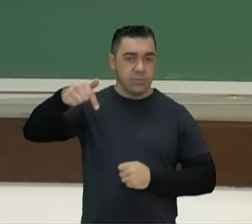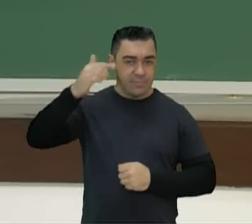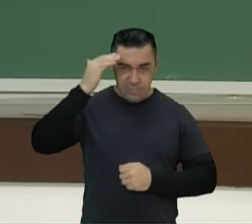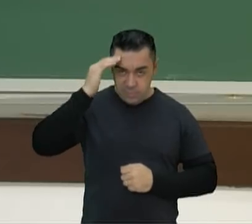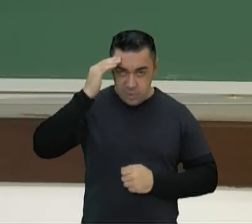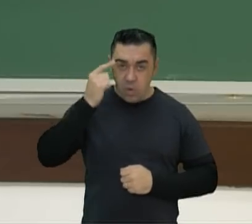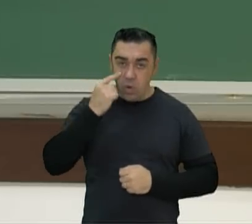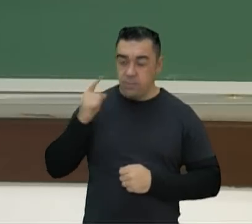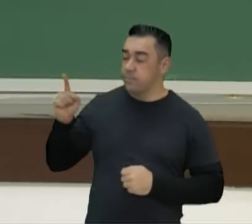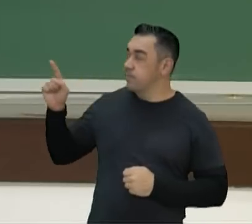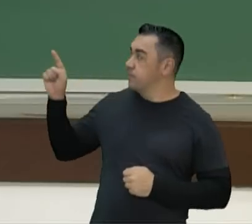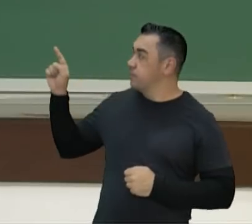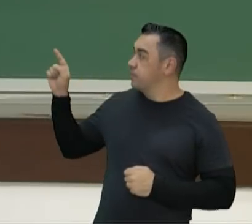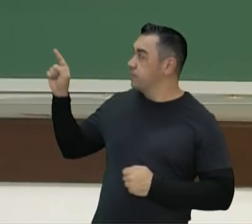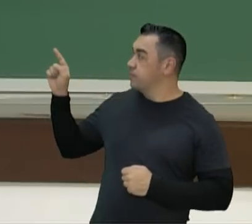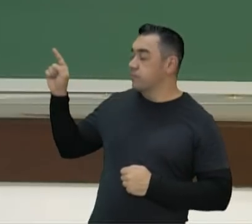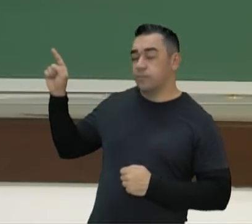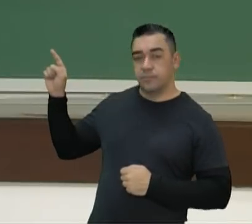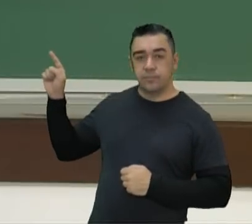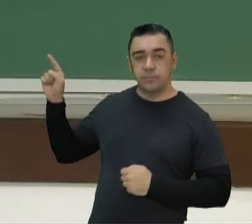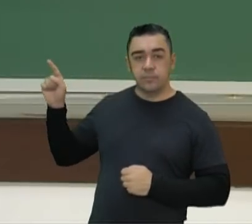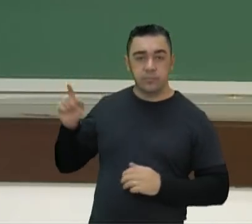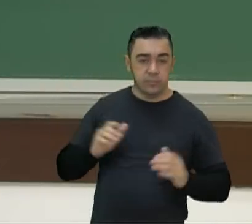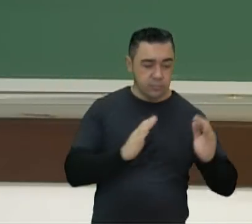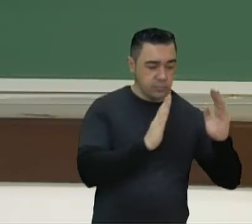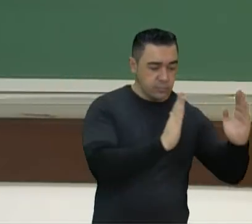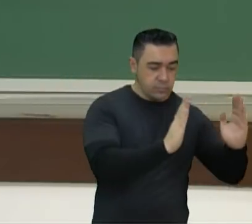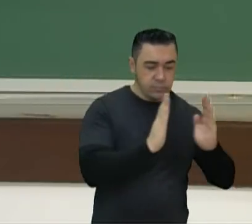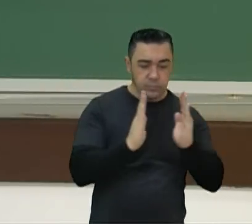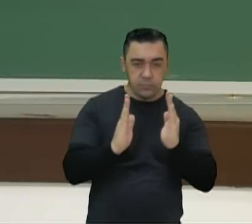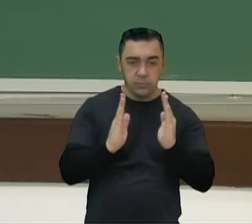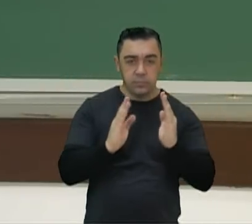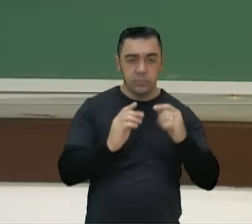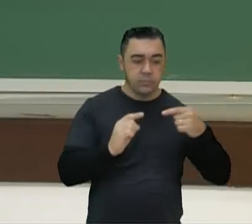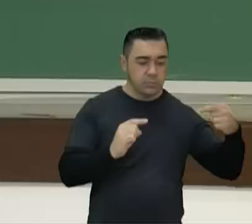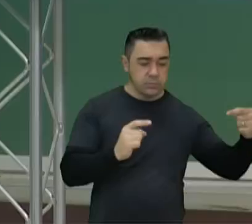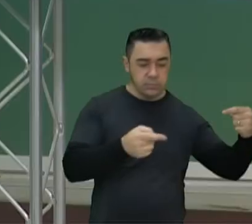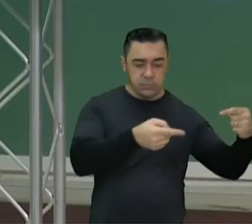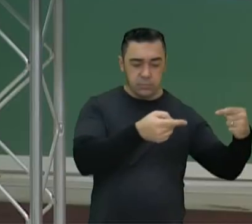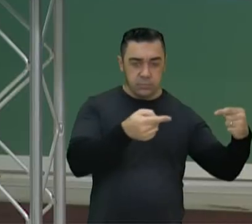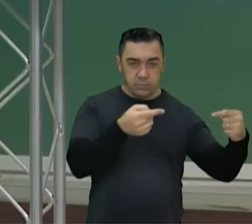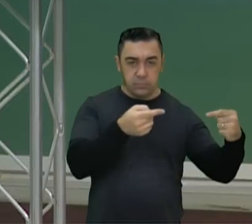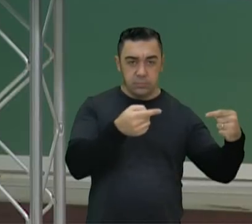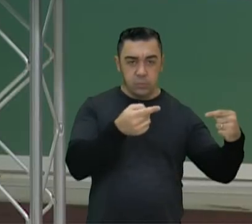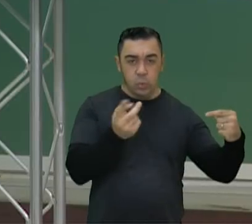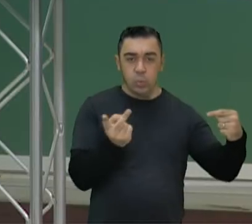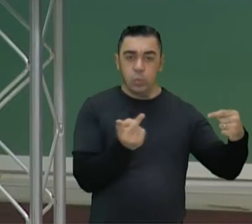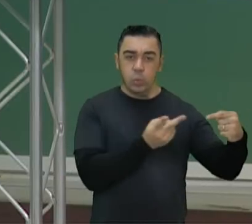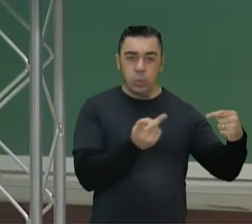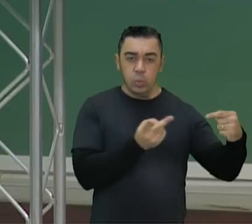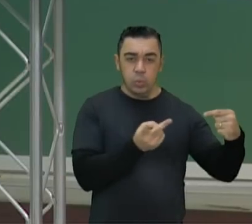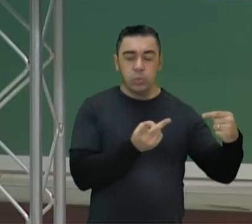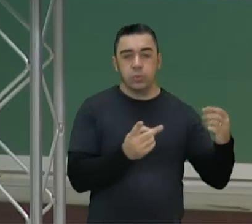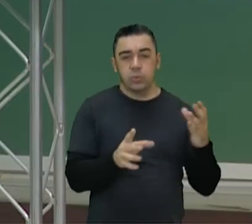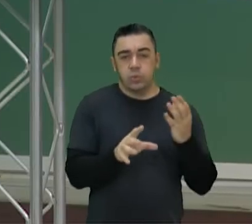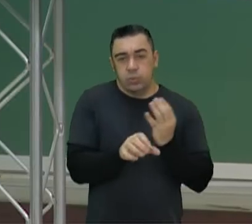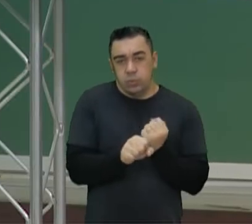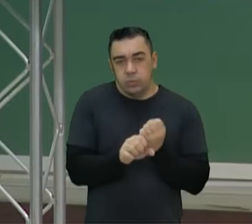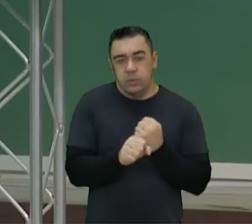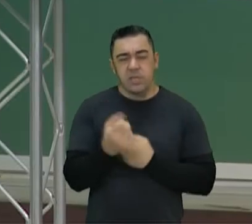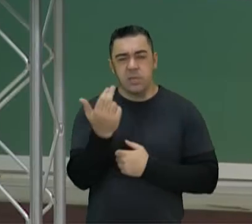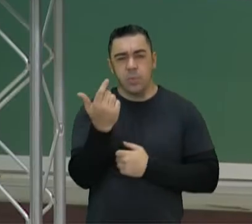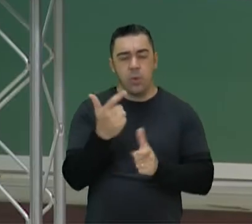Veja nesse exemplo, os dois módulos têm o sinal negativo e são somados. Como são